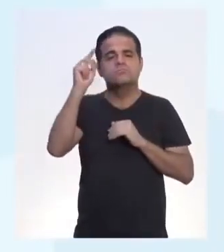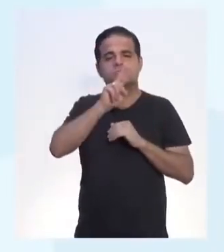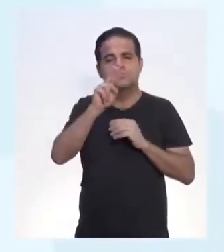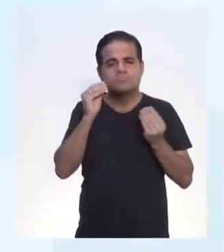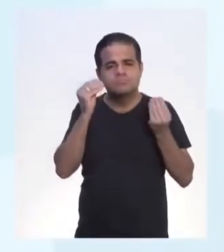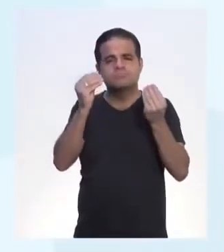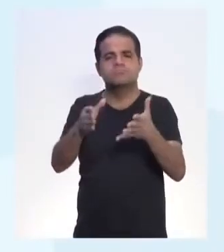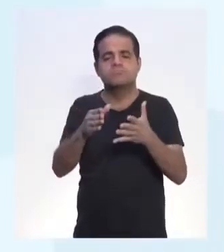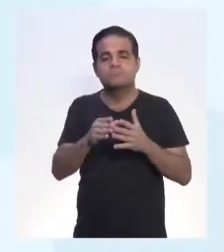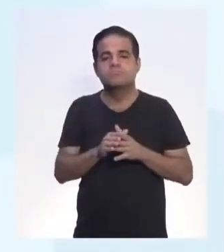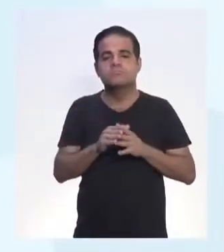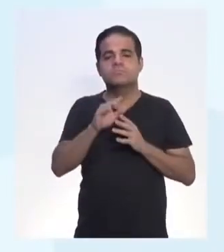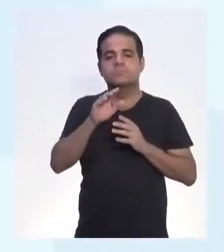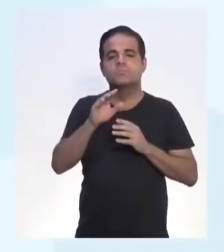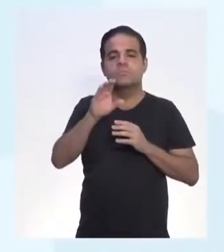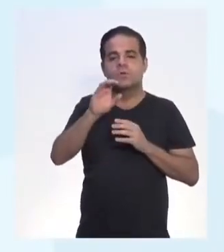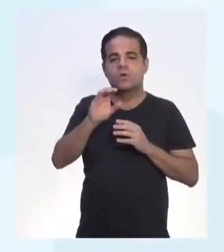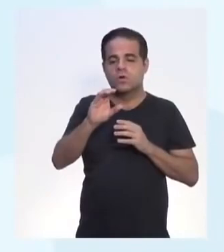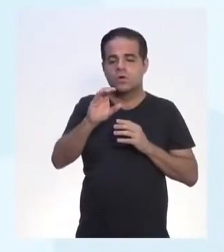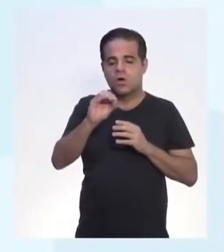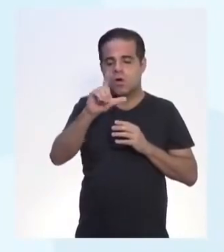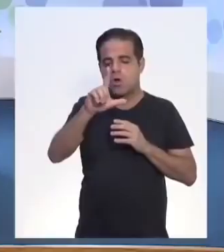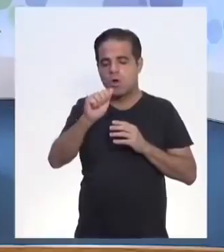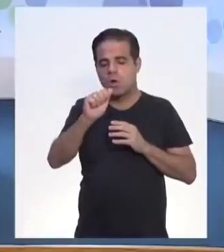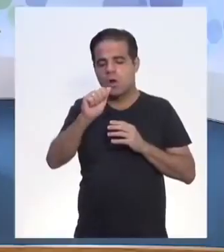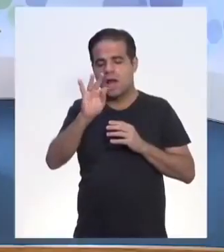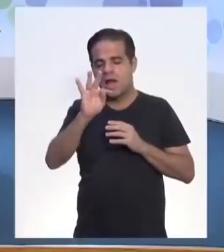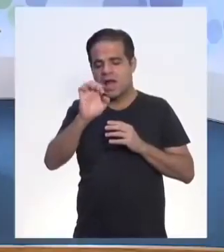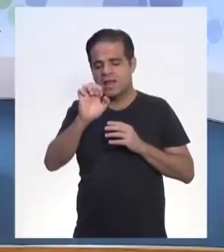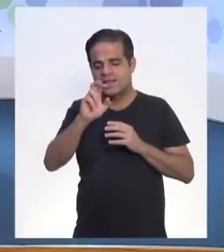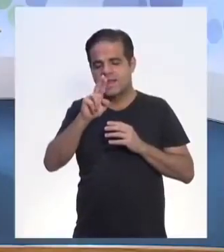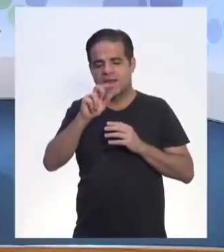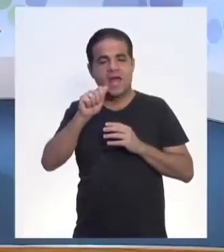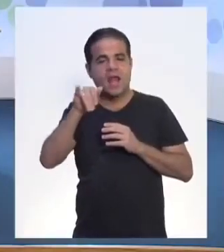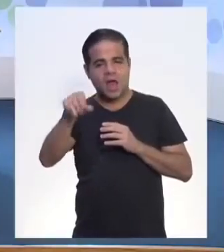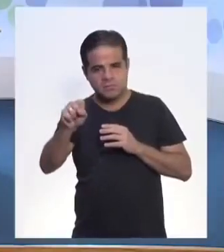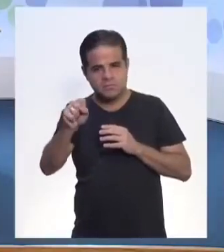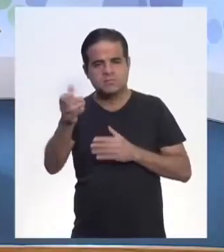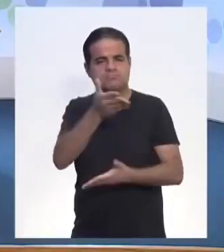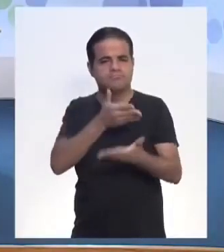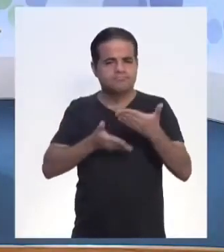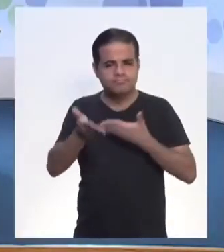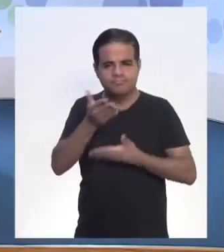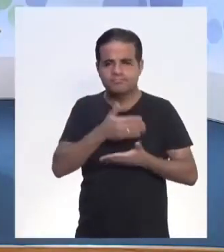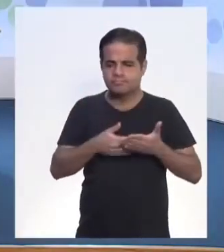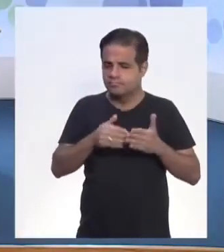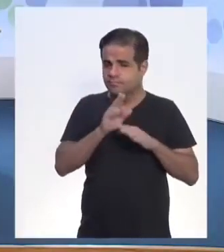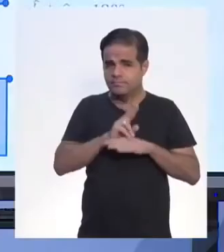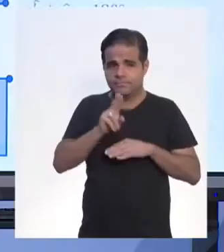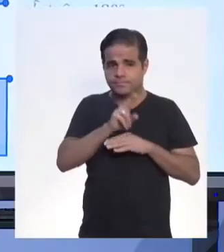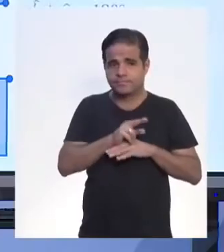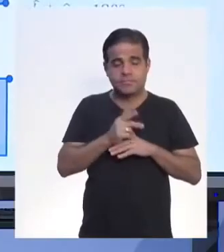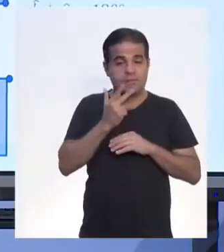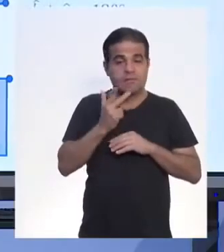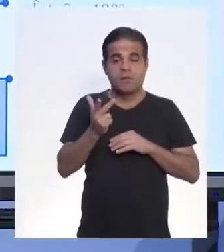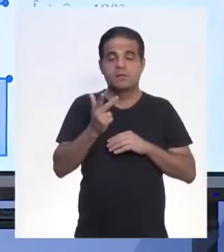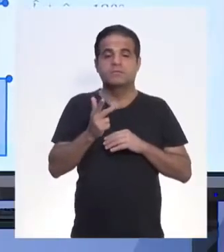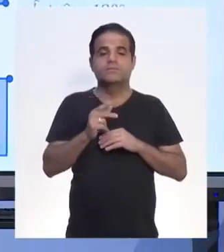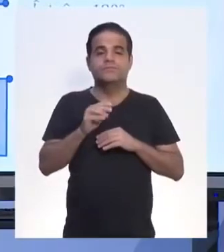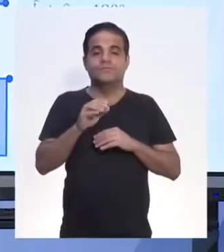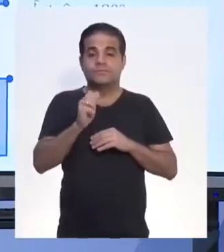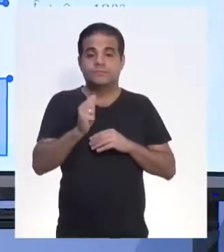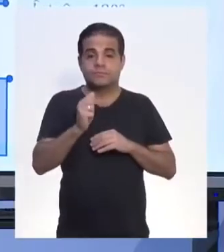aí, ó, de colaterais. Esse é o termo, né, utilizado para basicamente eu falar que o